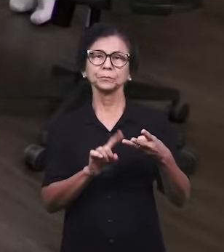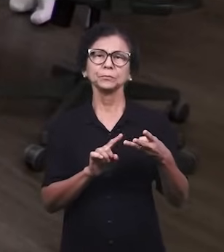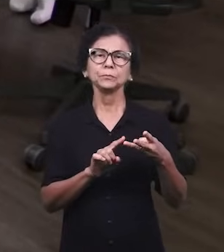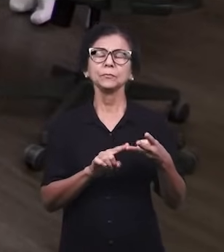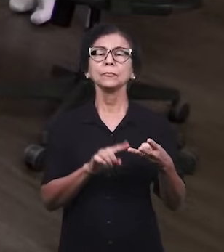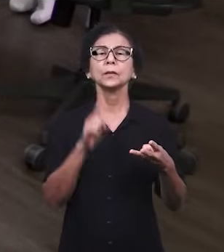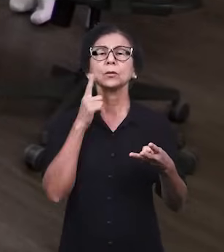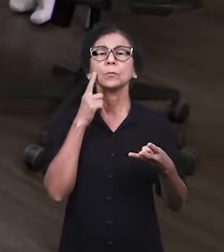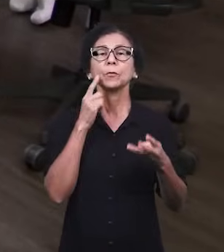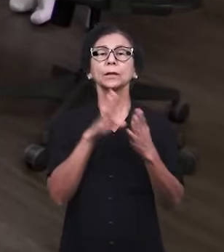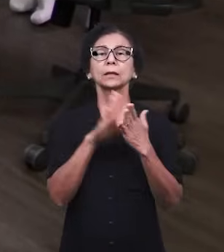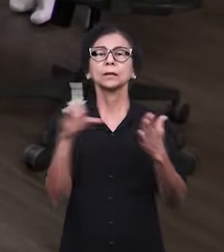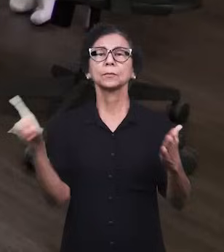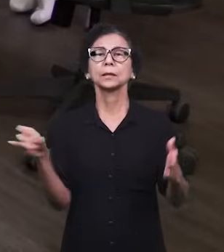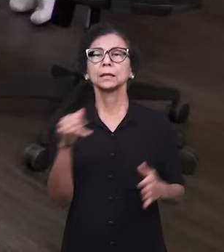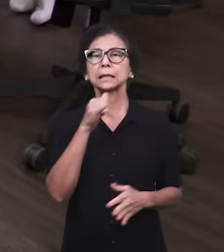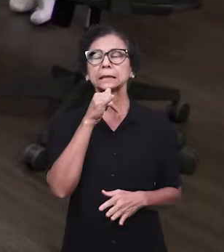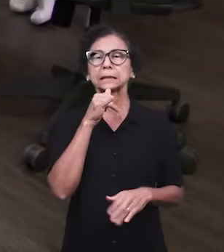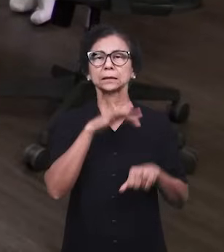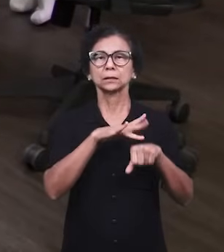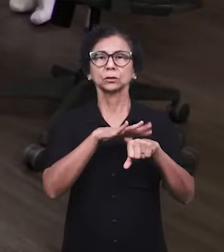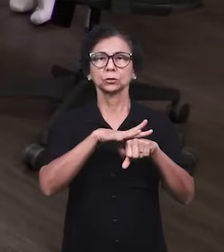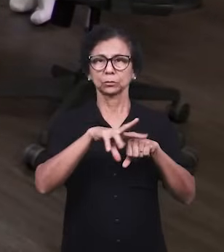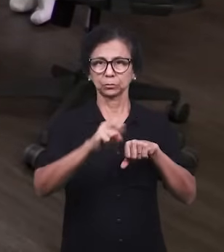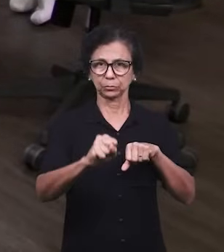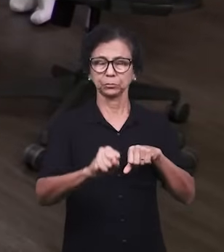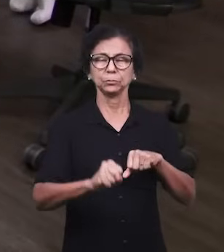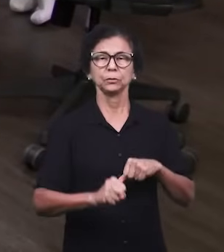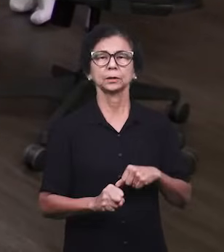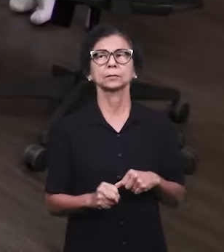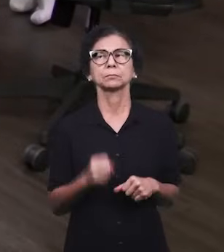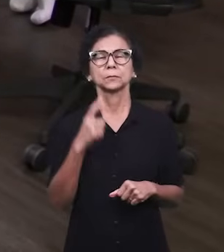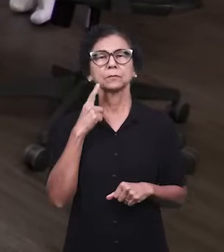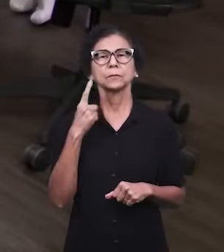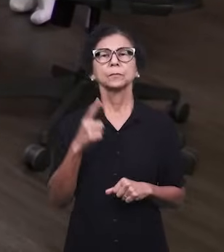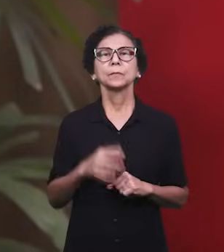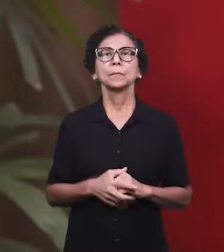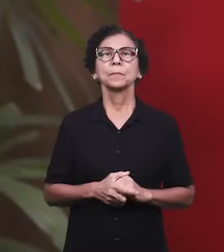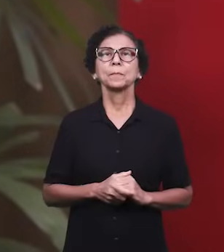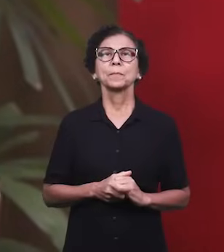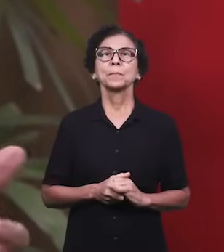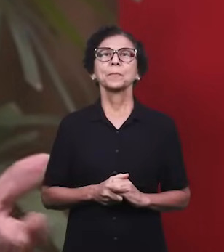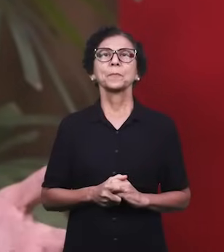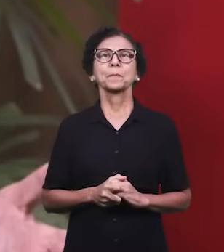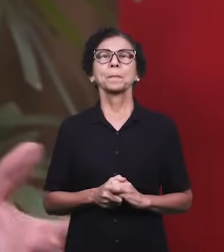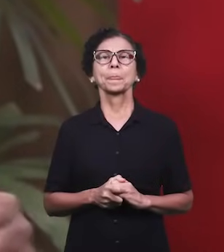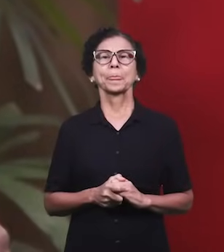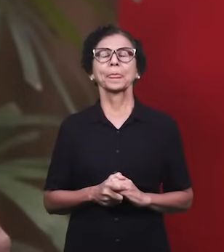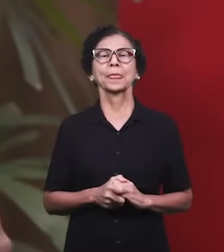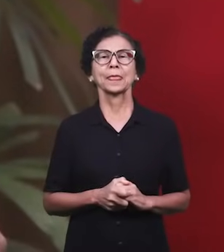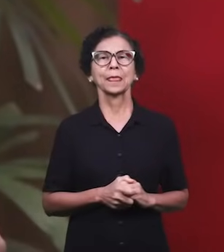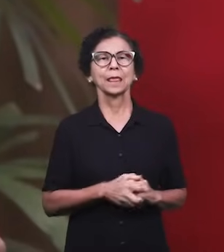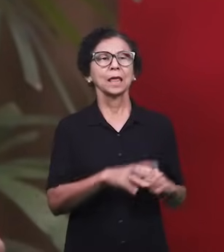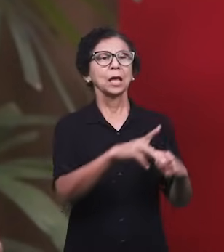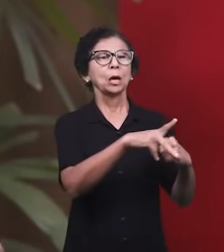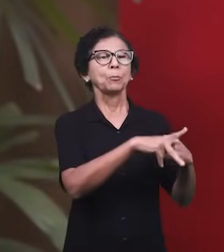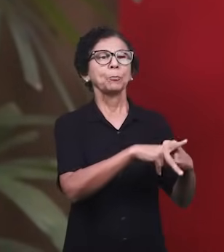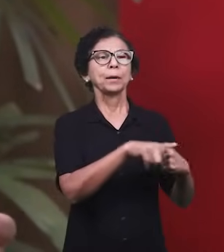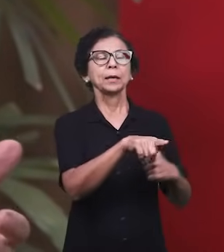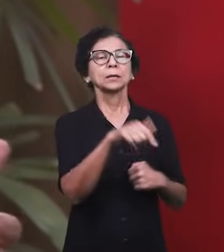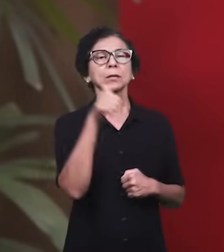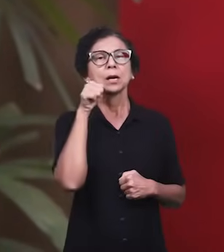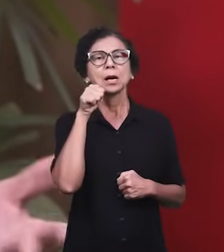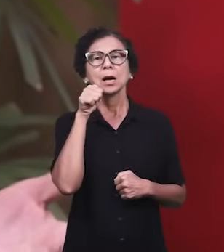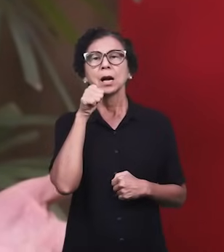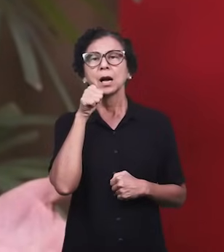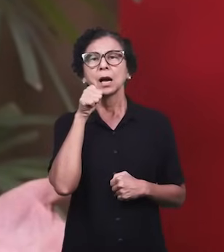nós vamos encontrar isso? Um exemplo de cura, por exemplo, na Bíblia, que nós encontramos, é o caso, por exemplo, da sogra de Pedro. A